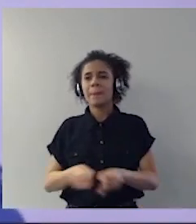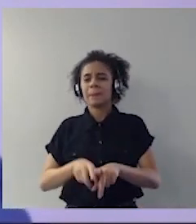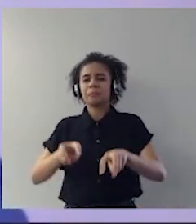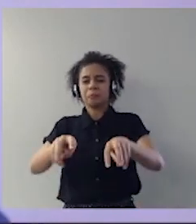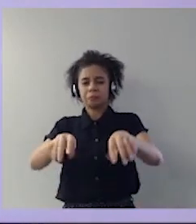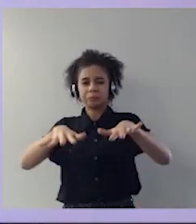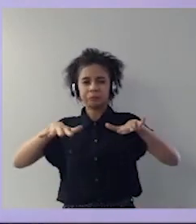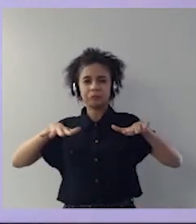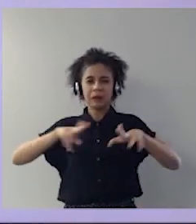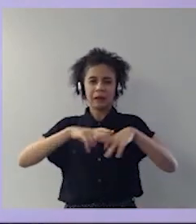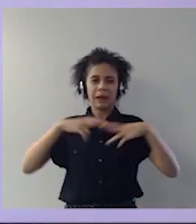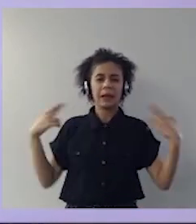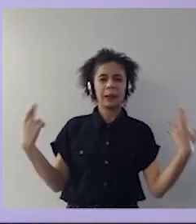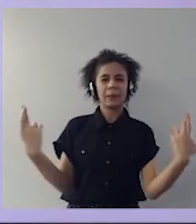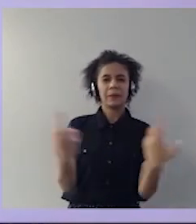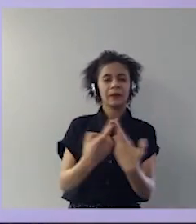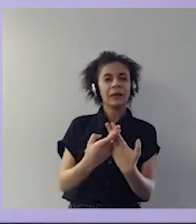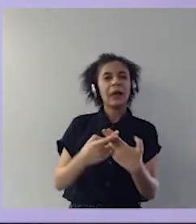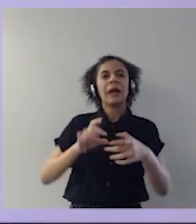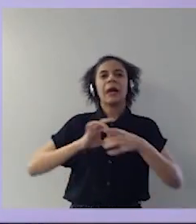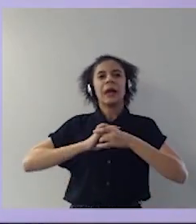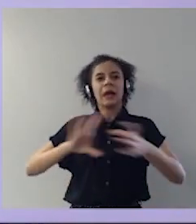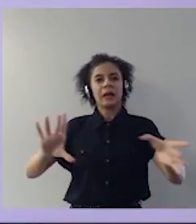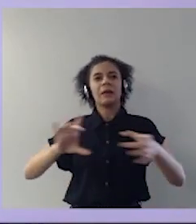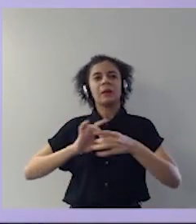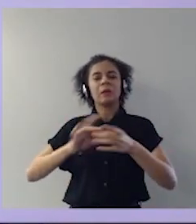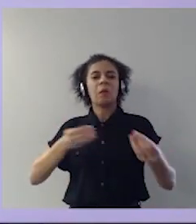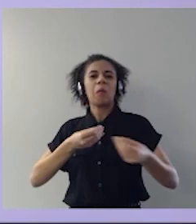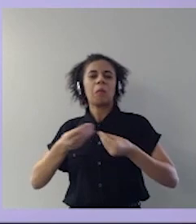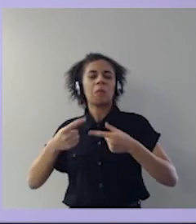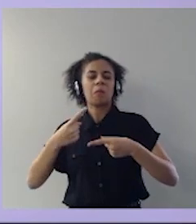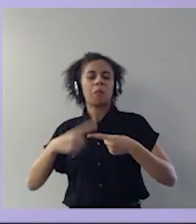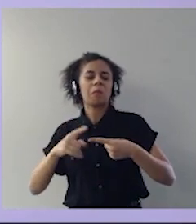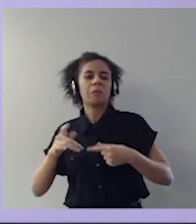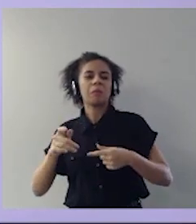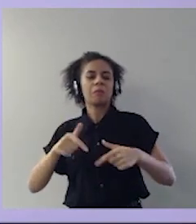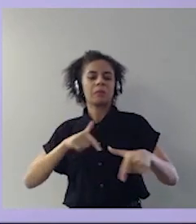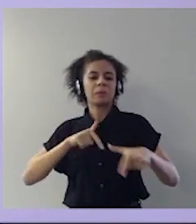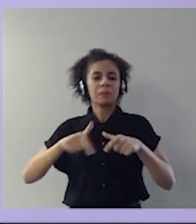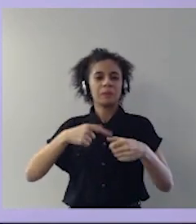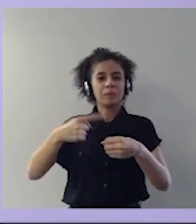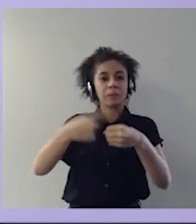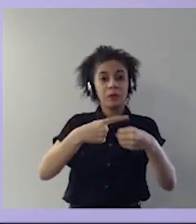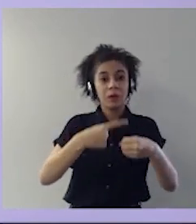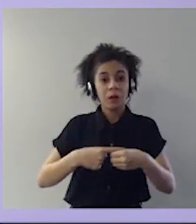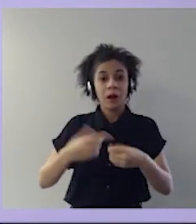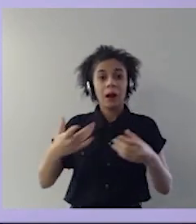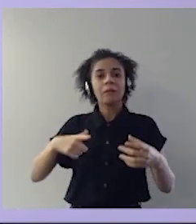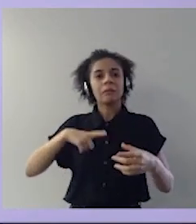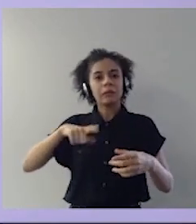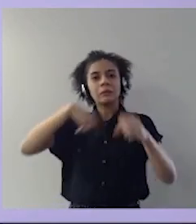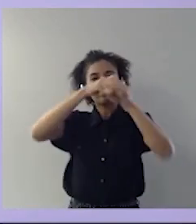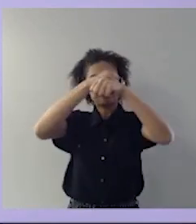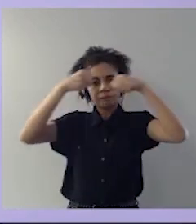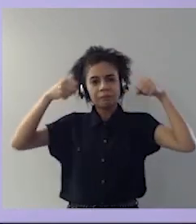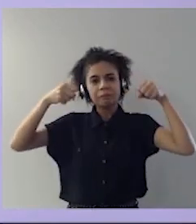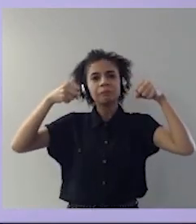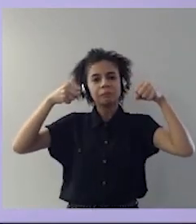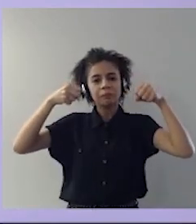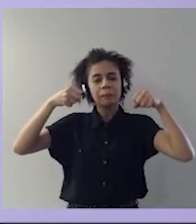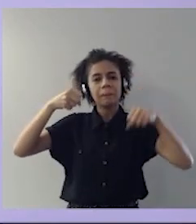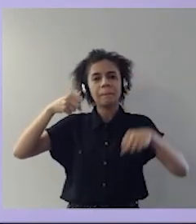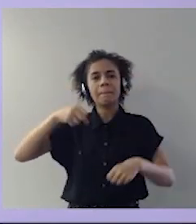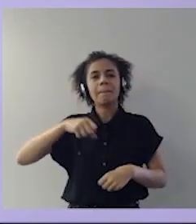legislativas que autorizam a inadimplência de serviços municipais está em curso agora no Supremo Tribunal Federal